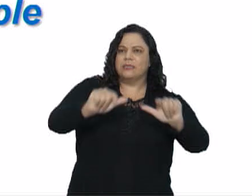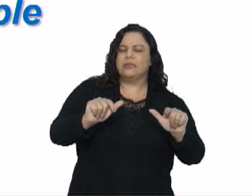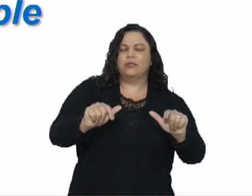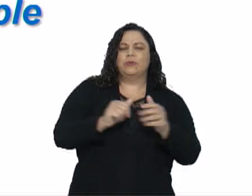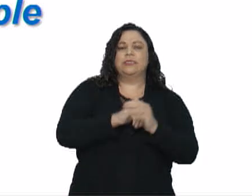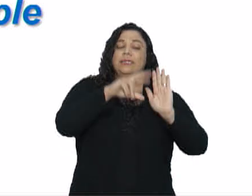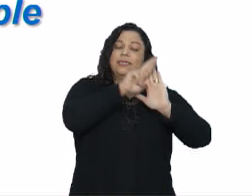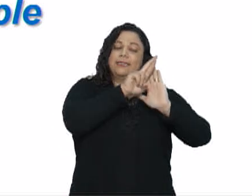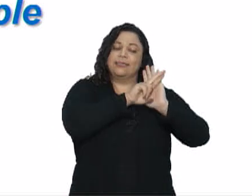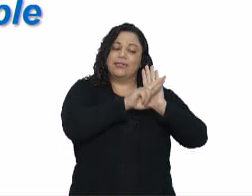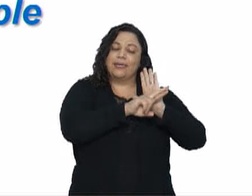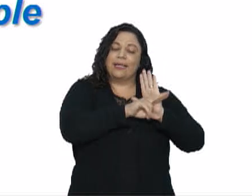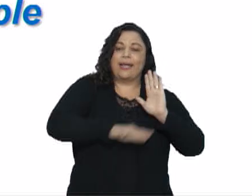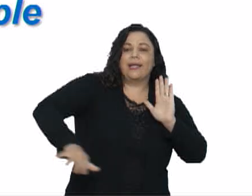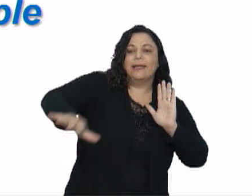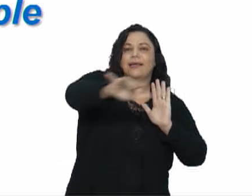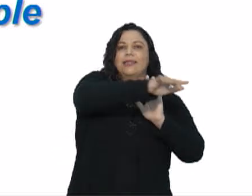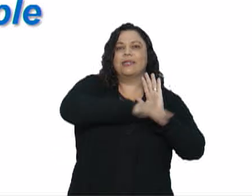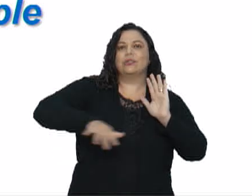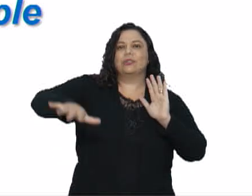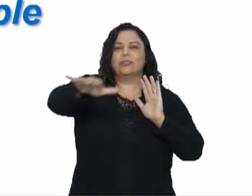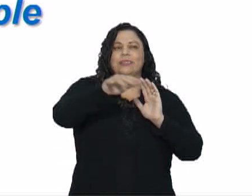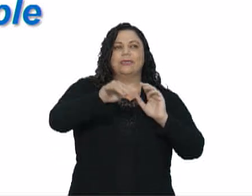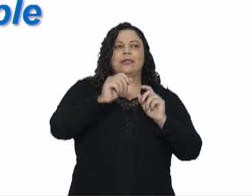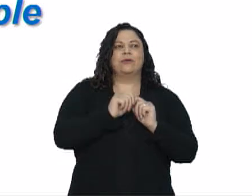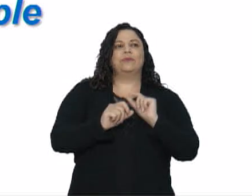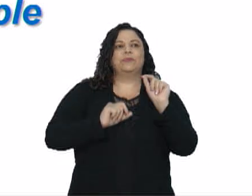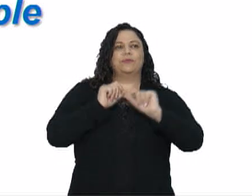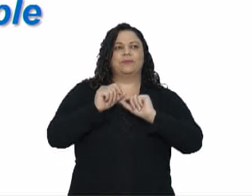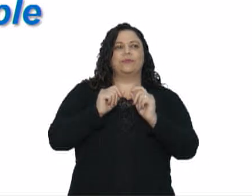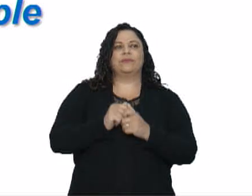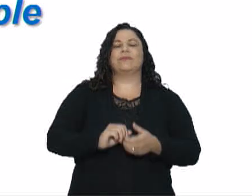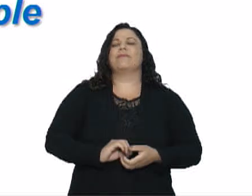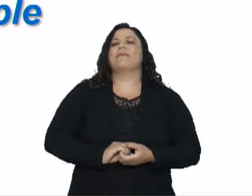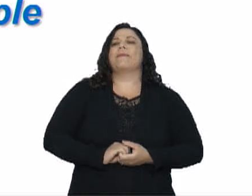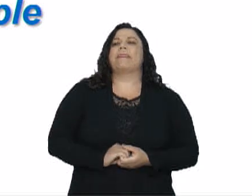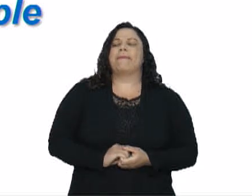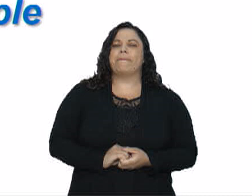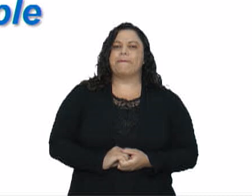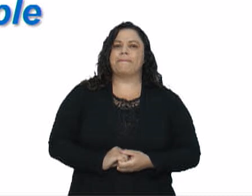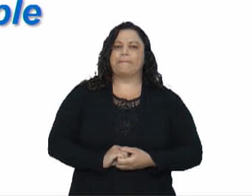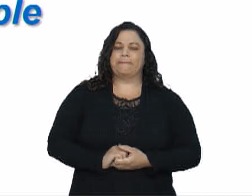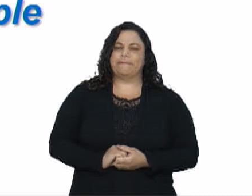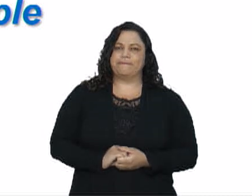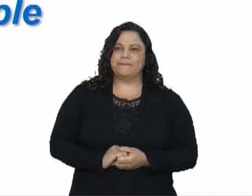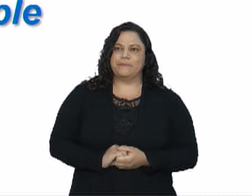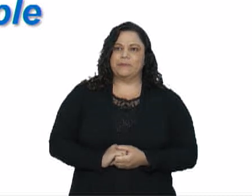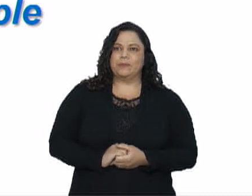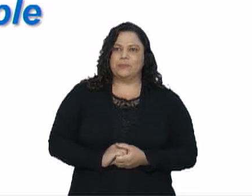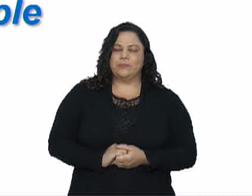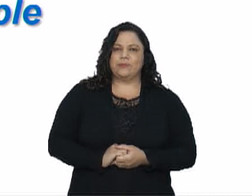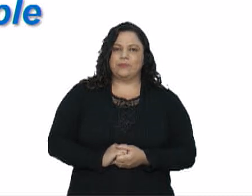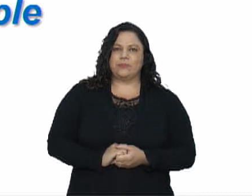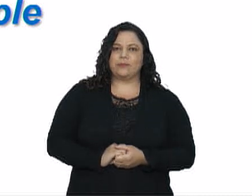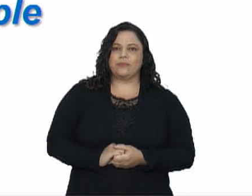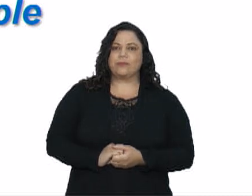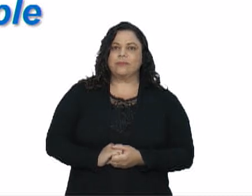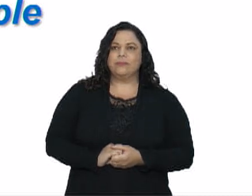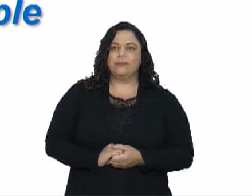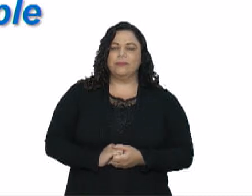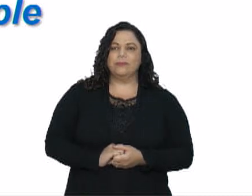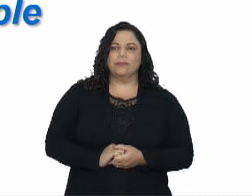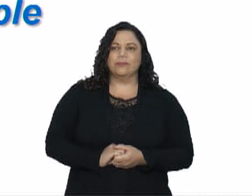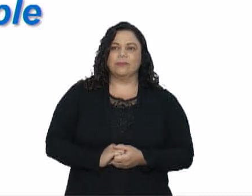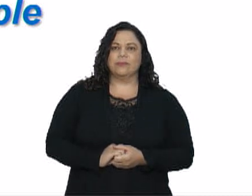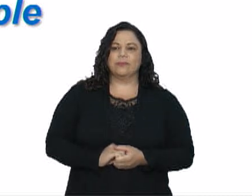regrinha geral, acciones el futuro, acciones utilizando ele condicional e algo referente aí ao que